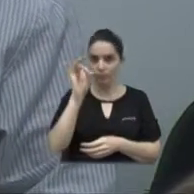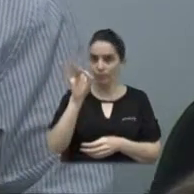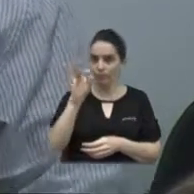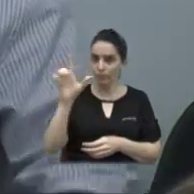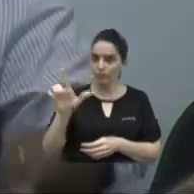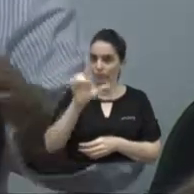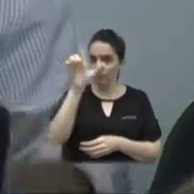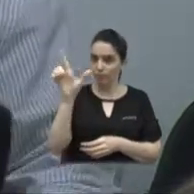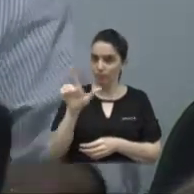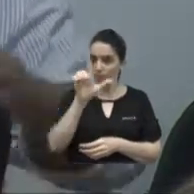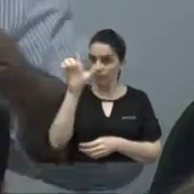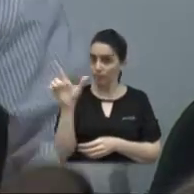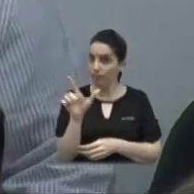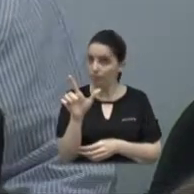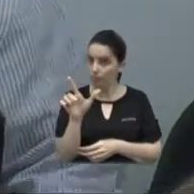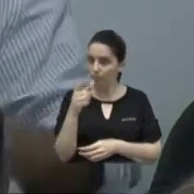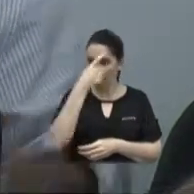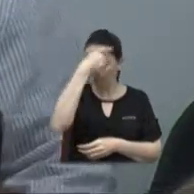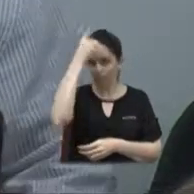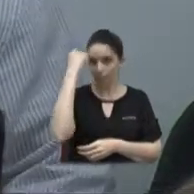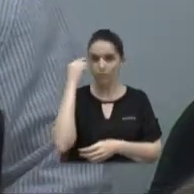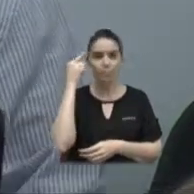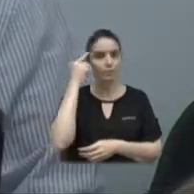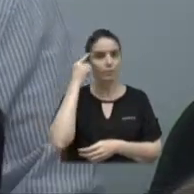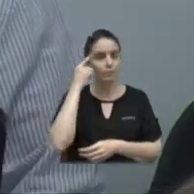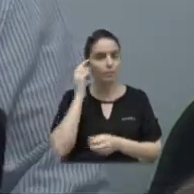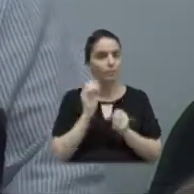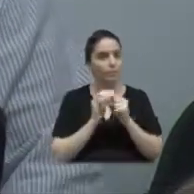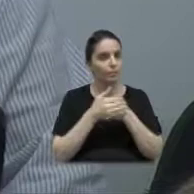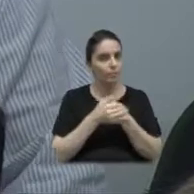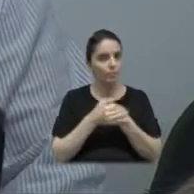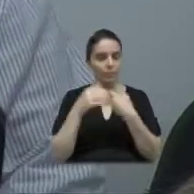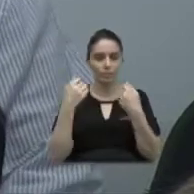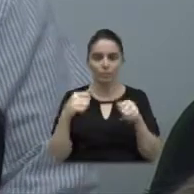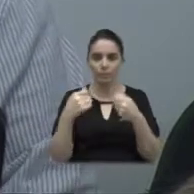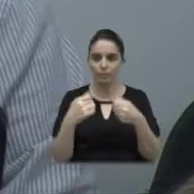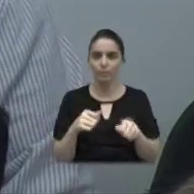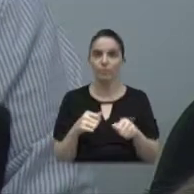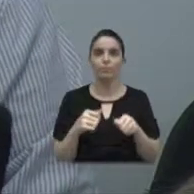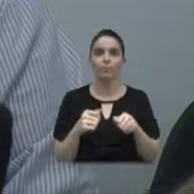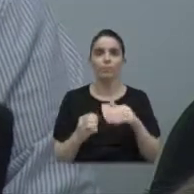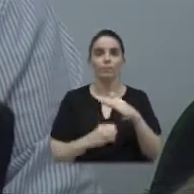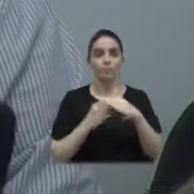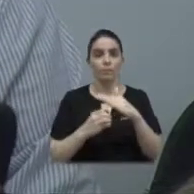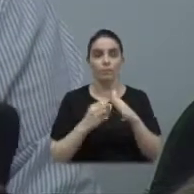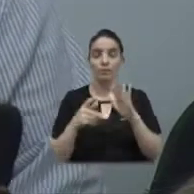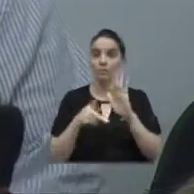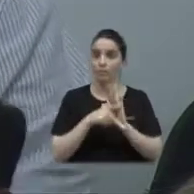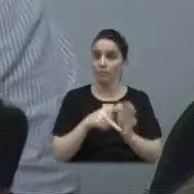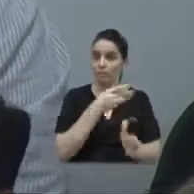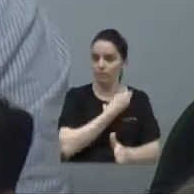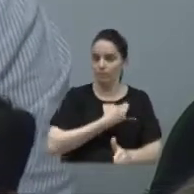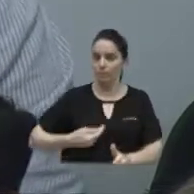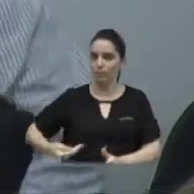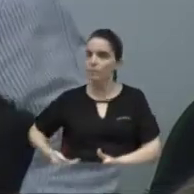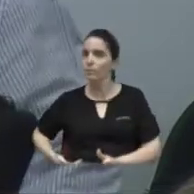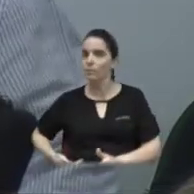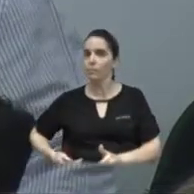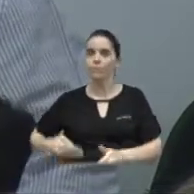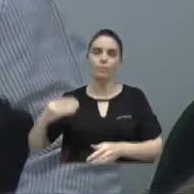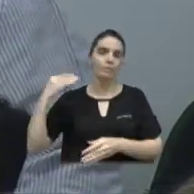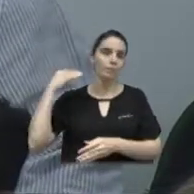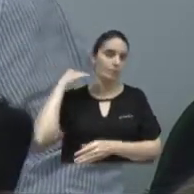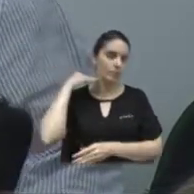Por isso que eu defendo que o nosso país esteja as riquezas com nós. Para isso,